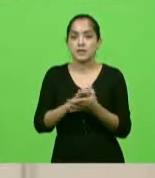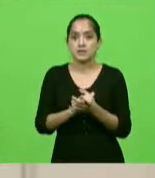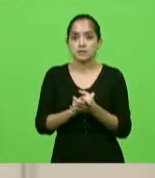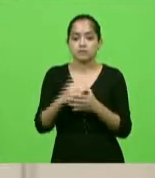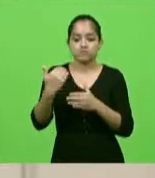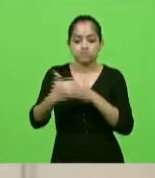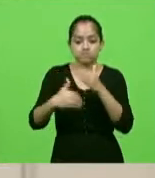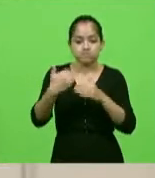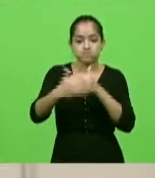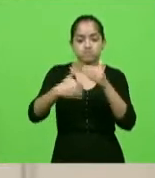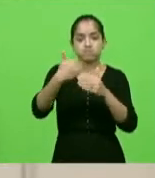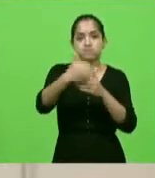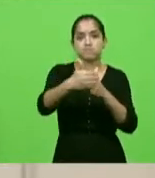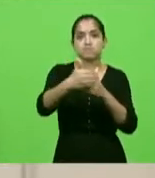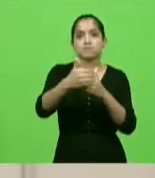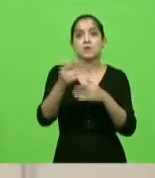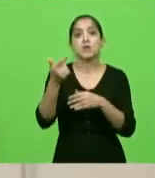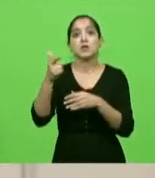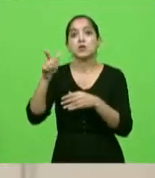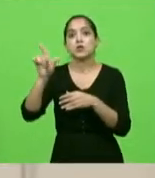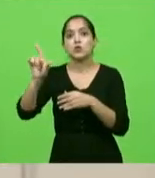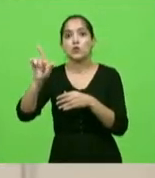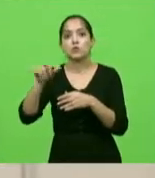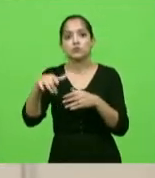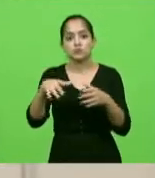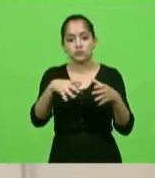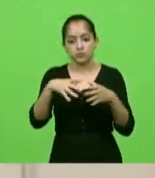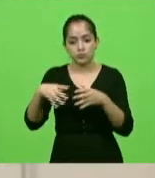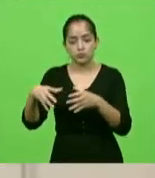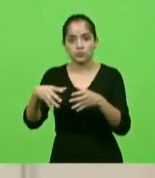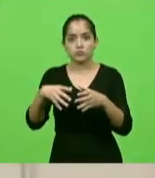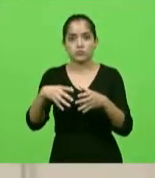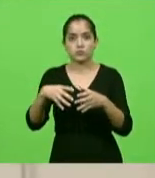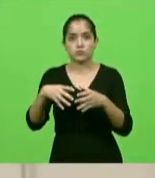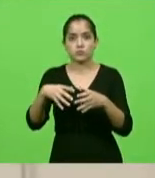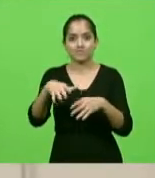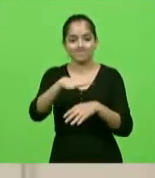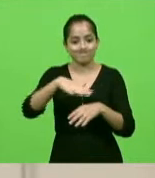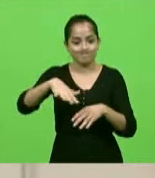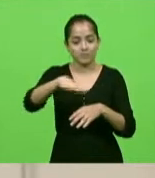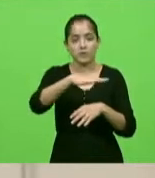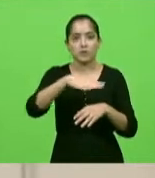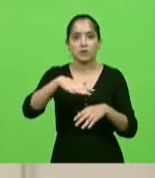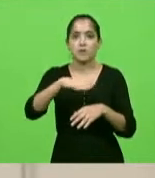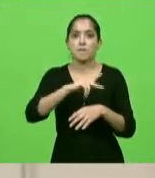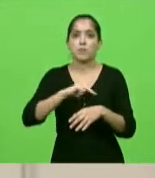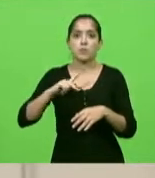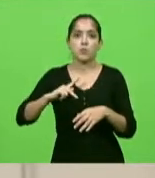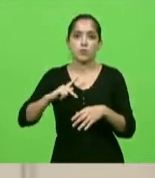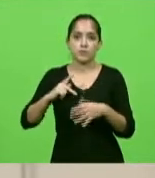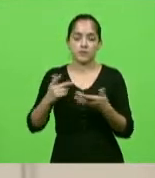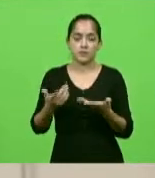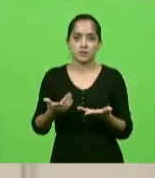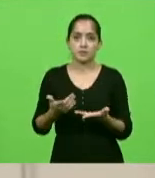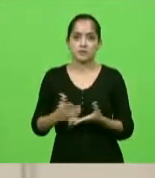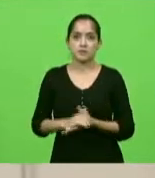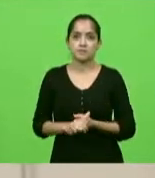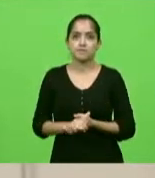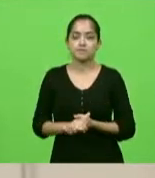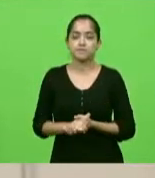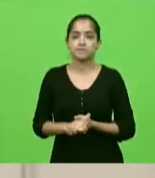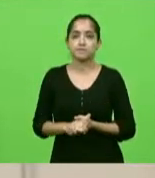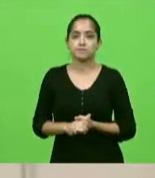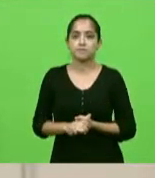estão tendo tramitação em outras esferas públicas. De sorte